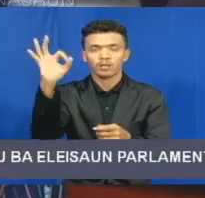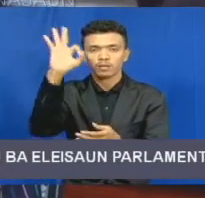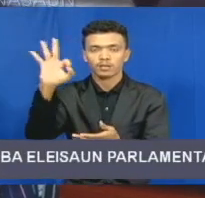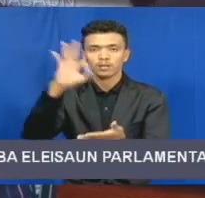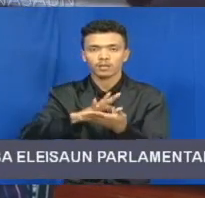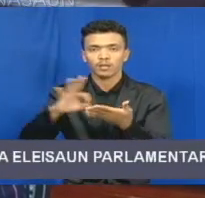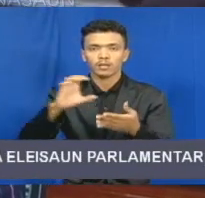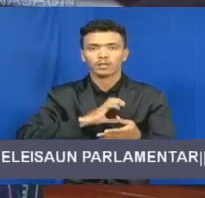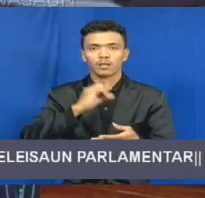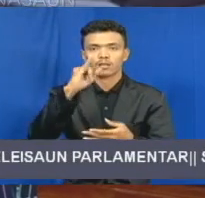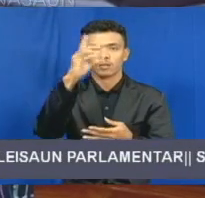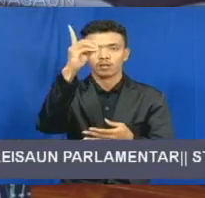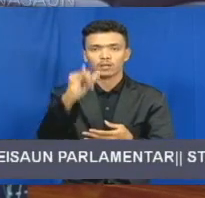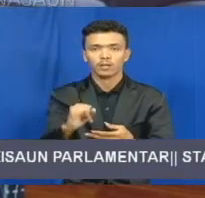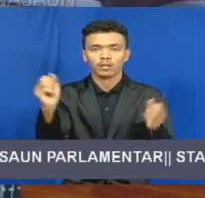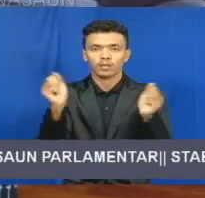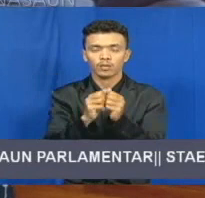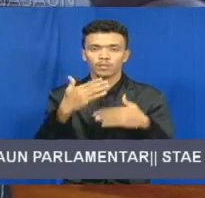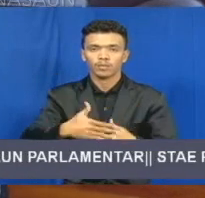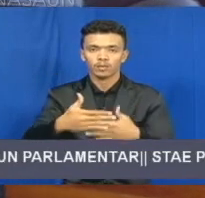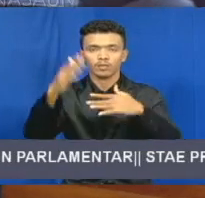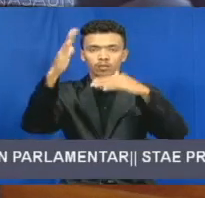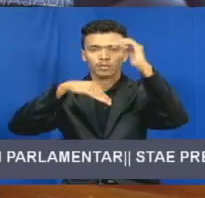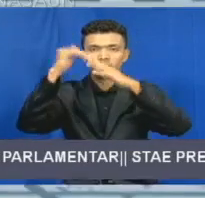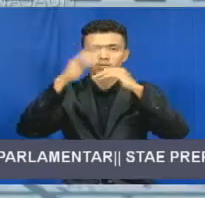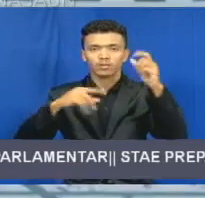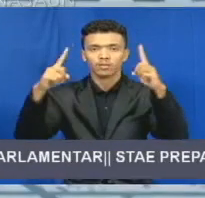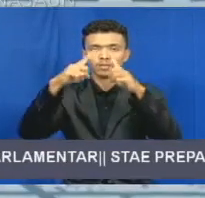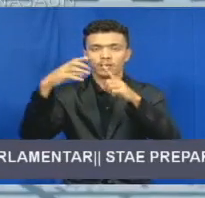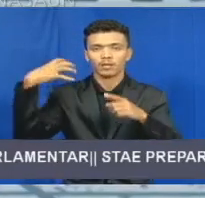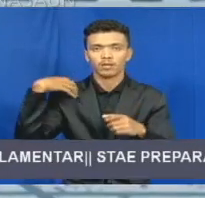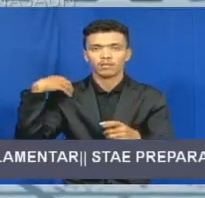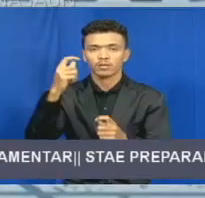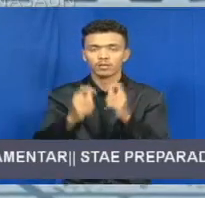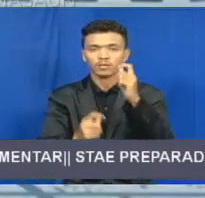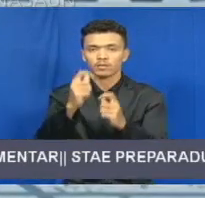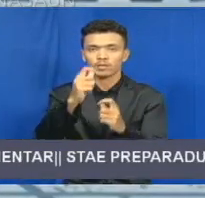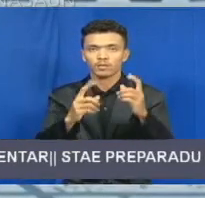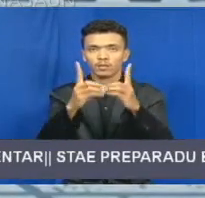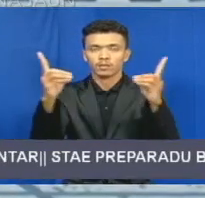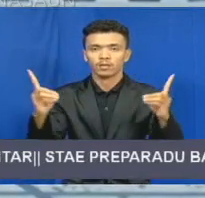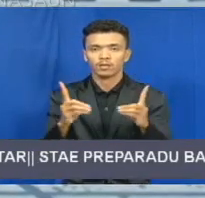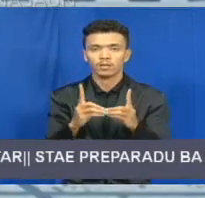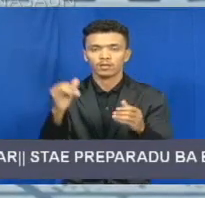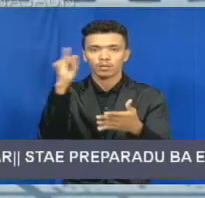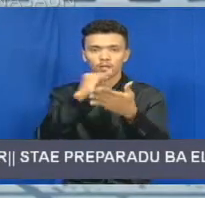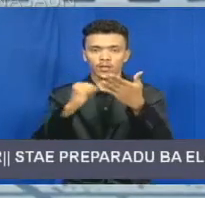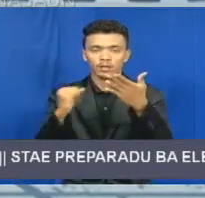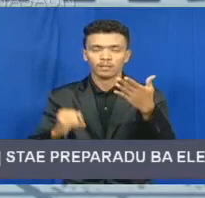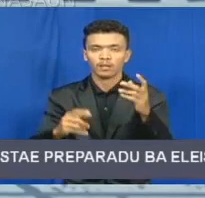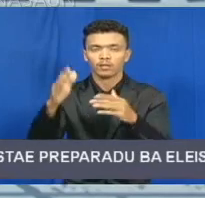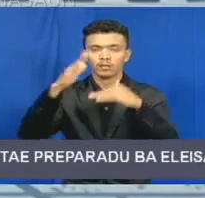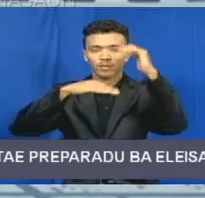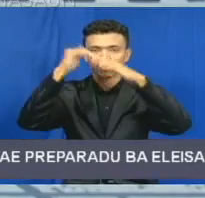a Caicoli Dili. Relaciona o processo construção para edifício Tribunal Distrital Dili, no desenho para